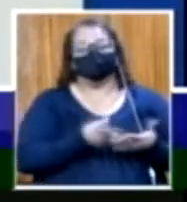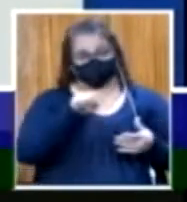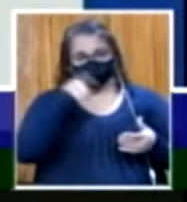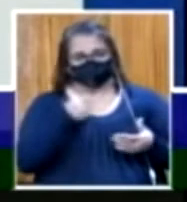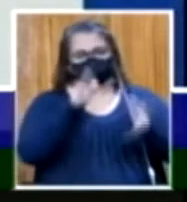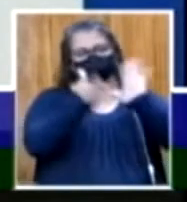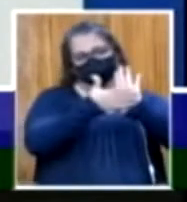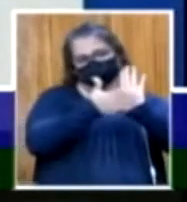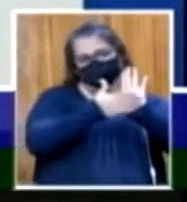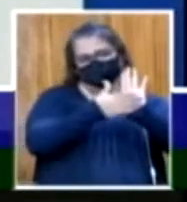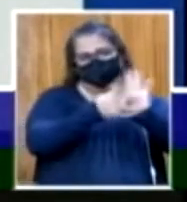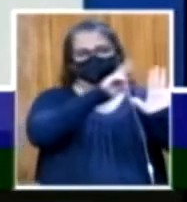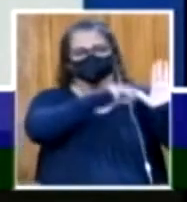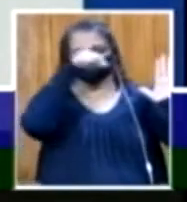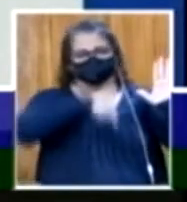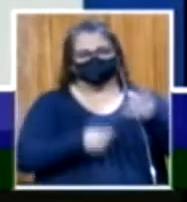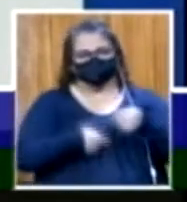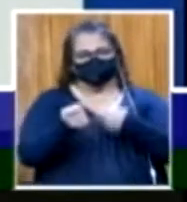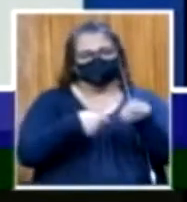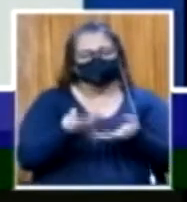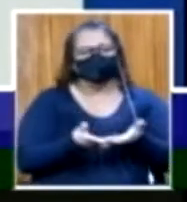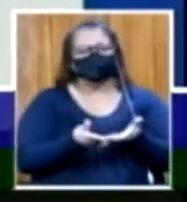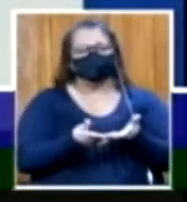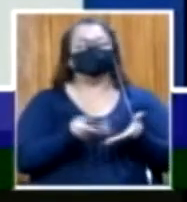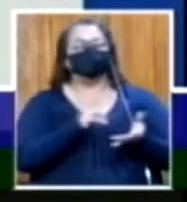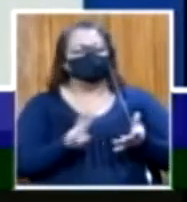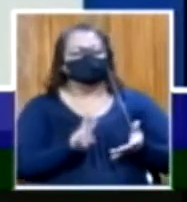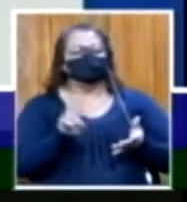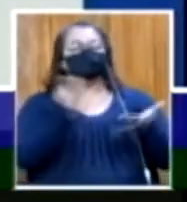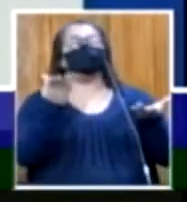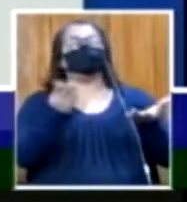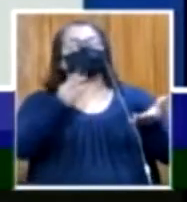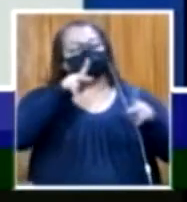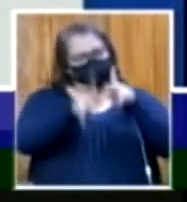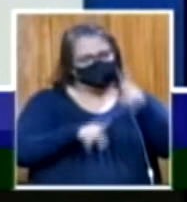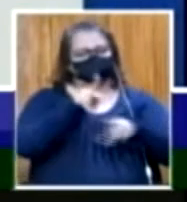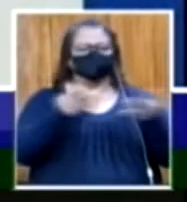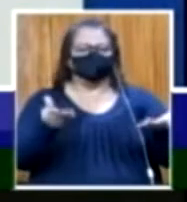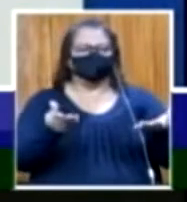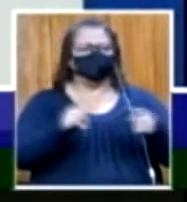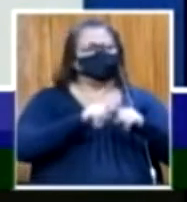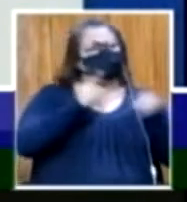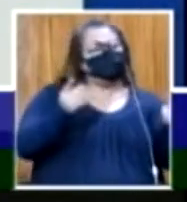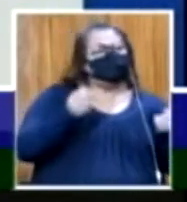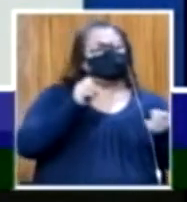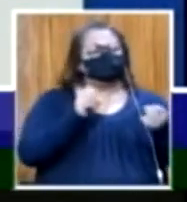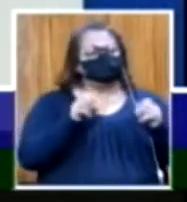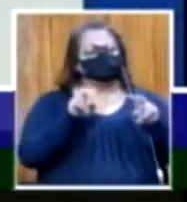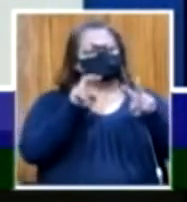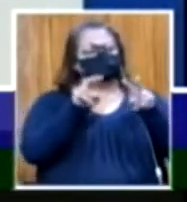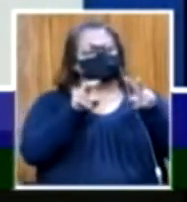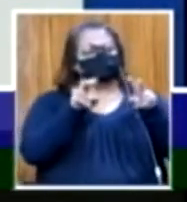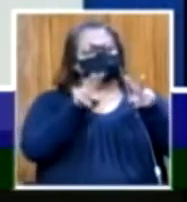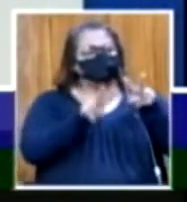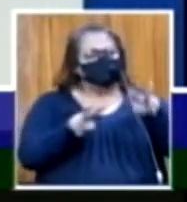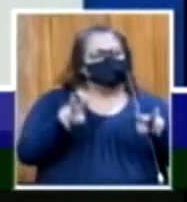nessa proposta pelo Ministério da Economia, de vantagem para a população. Mas se nós analisarmos que a última